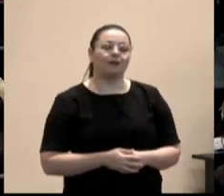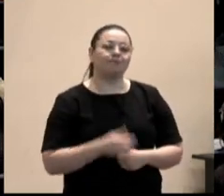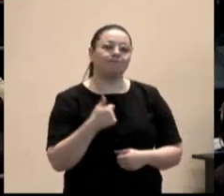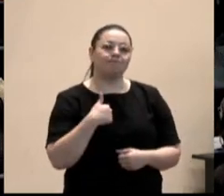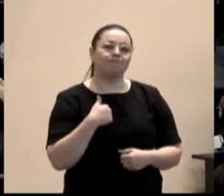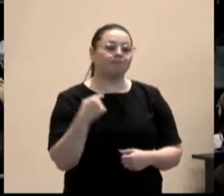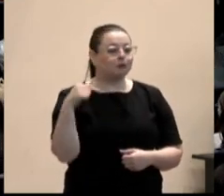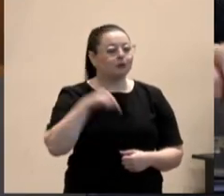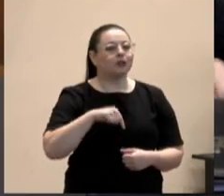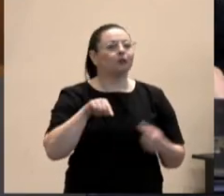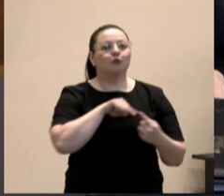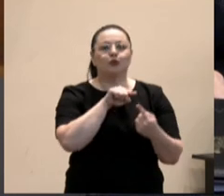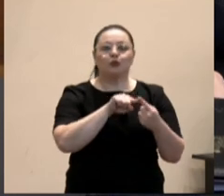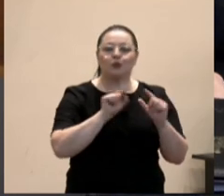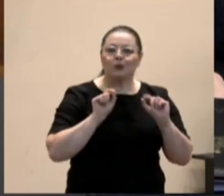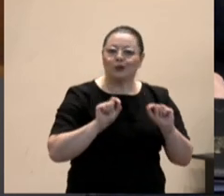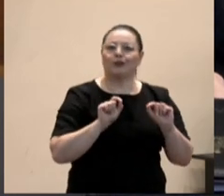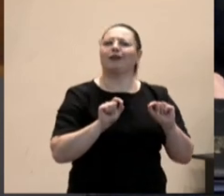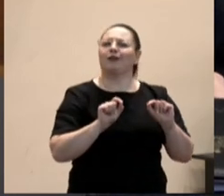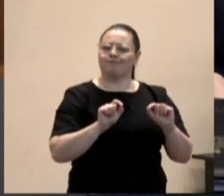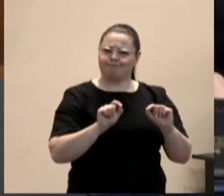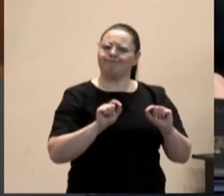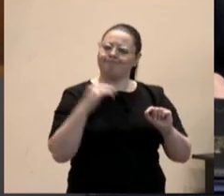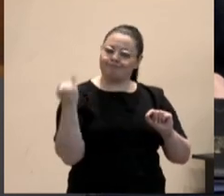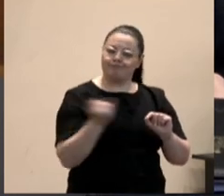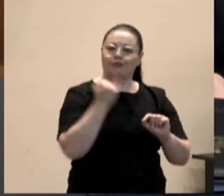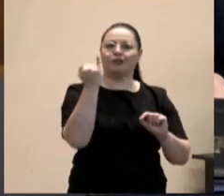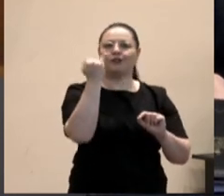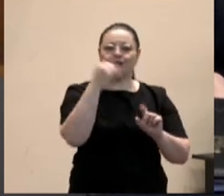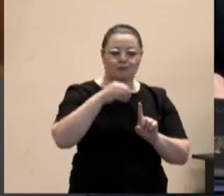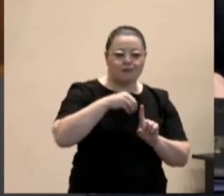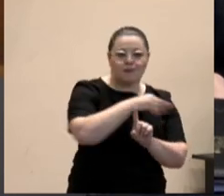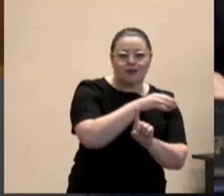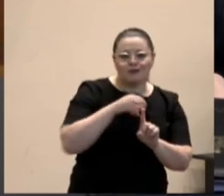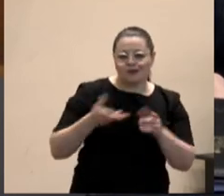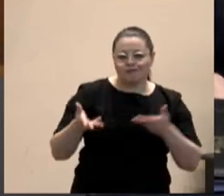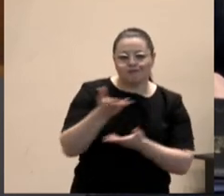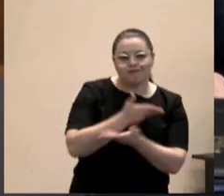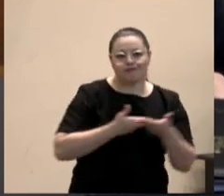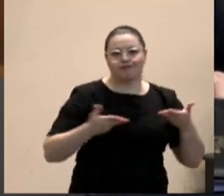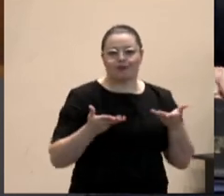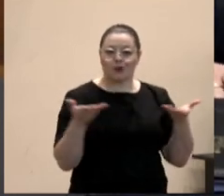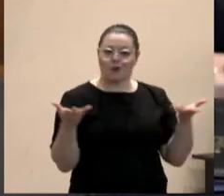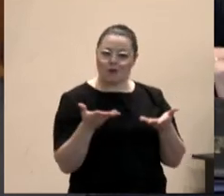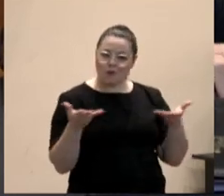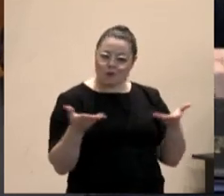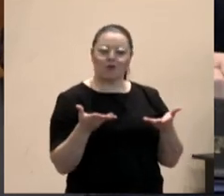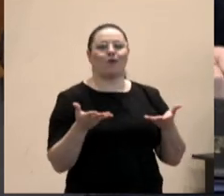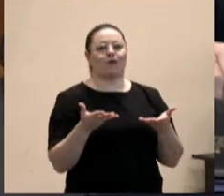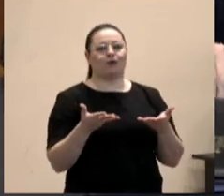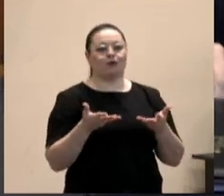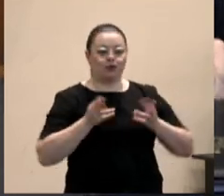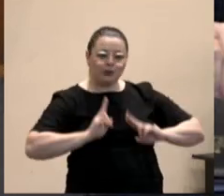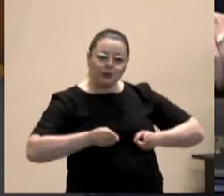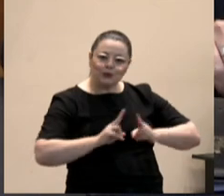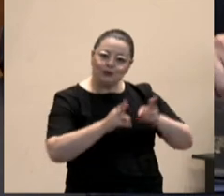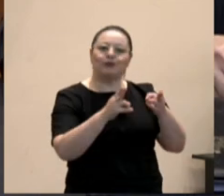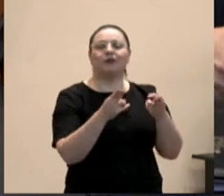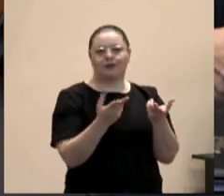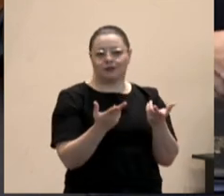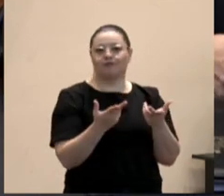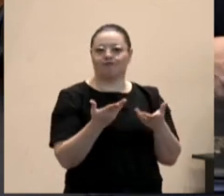essa tarefa, né, essa grande tarefa de mediar essa mesa de hoje, dando continuidade aos